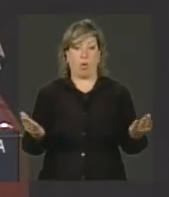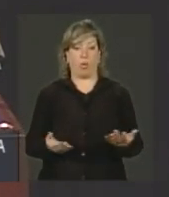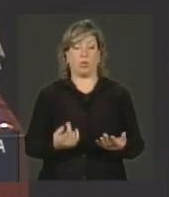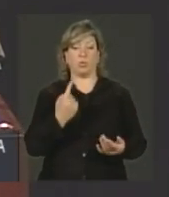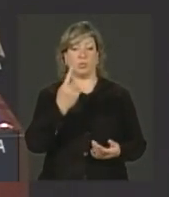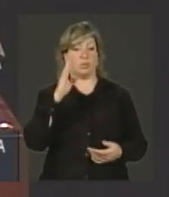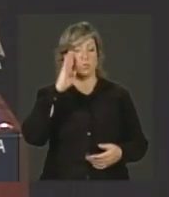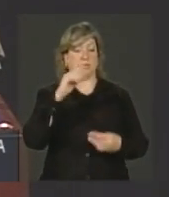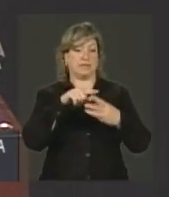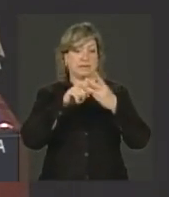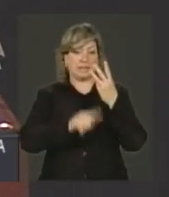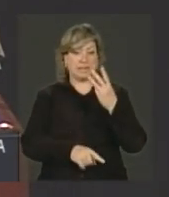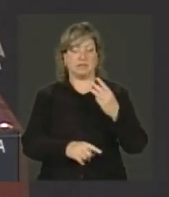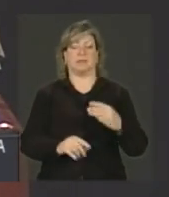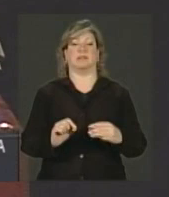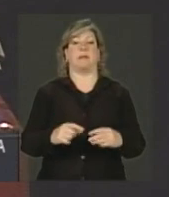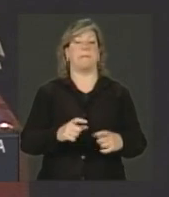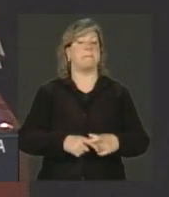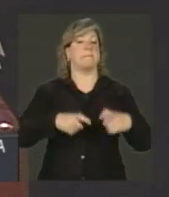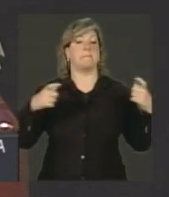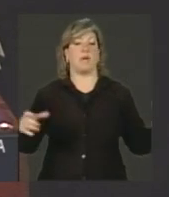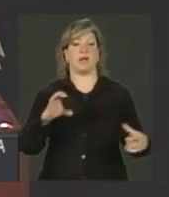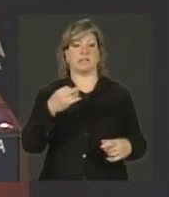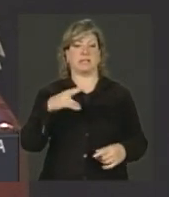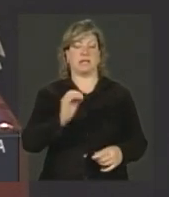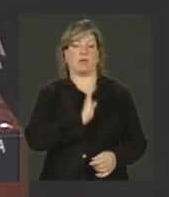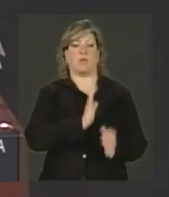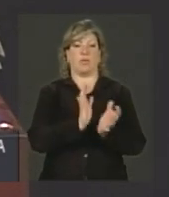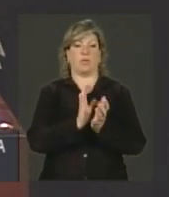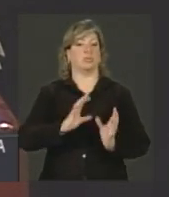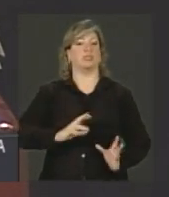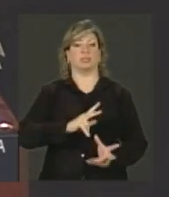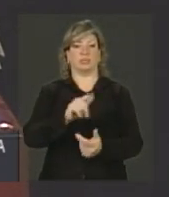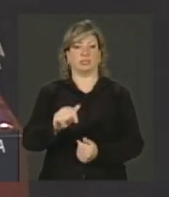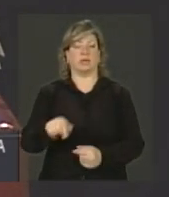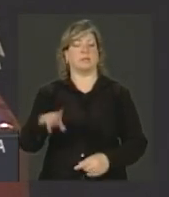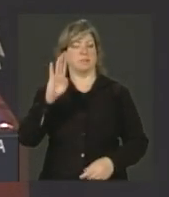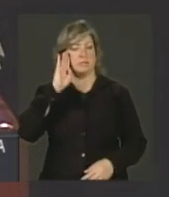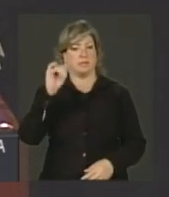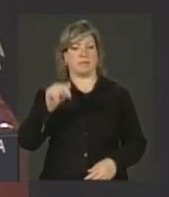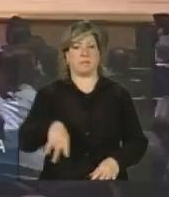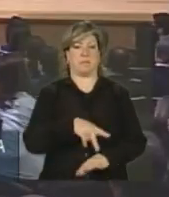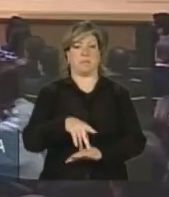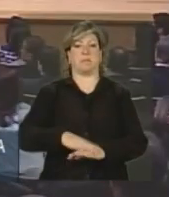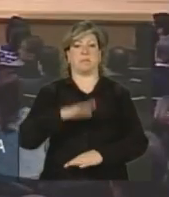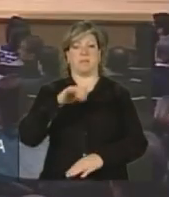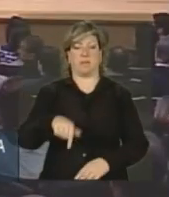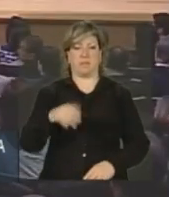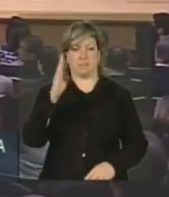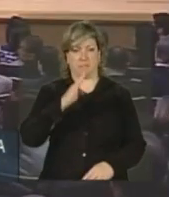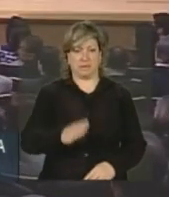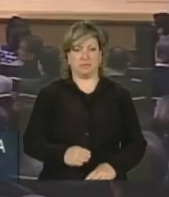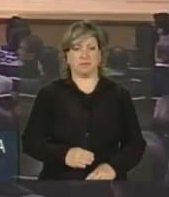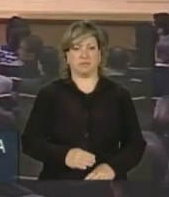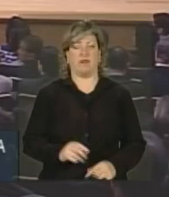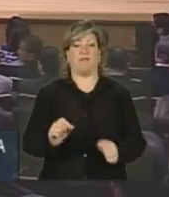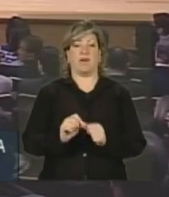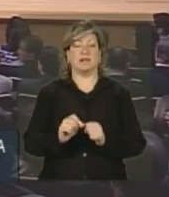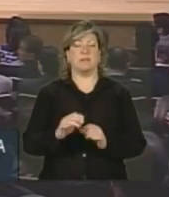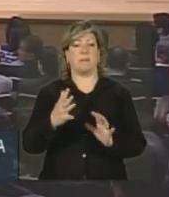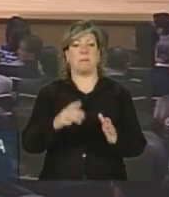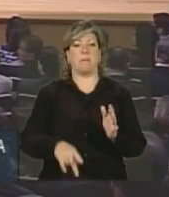mundo, em volume de atendimento, e, sem dúvida, o principal centro de cardiologia do país, realizando, em média por